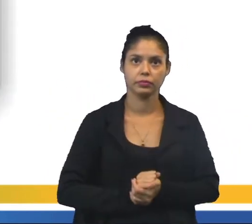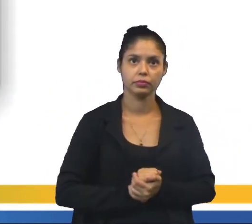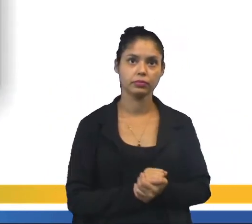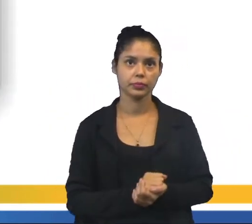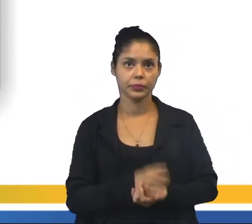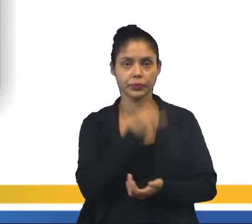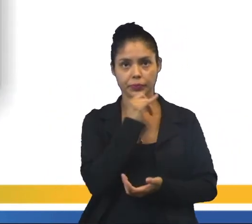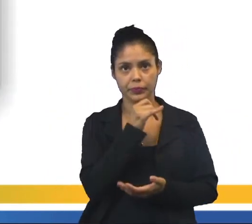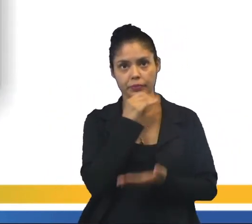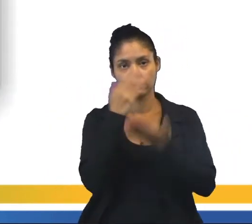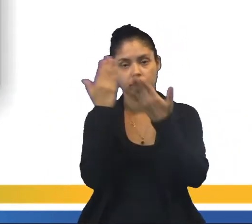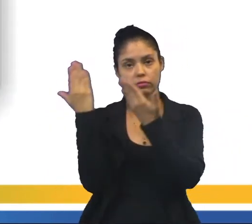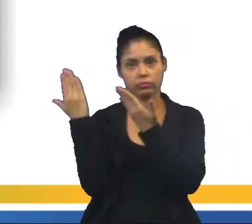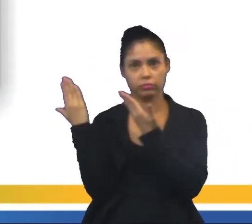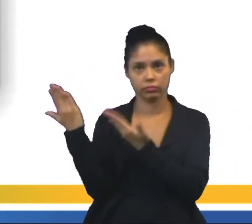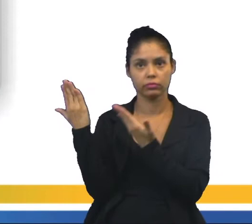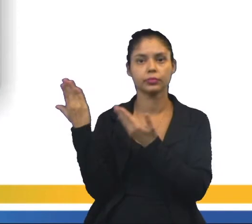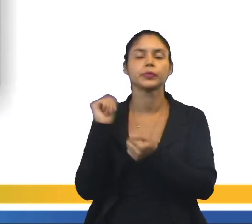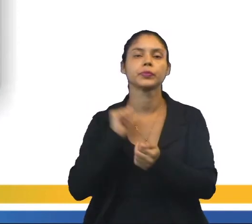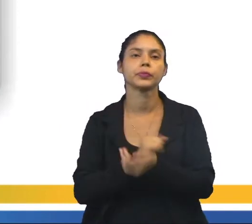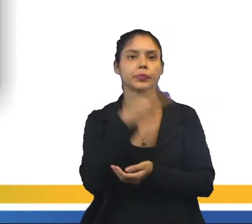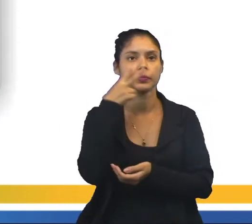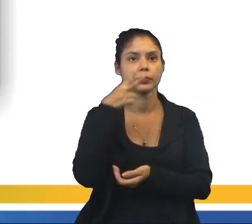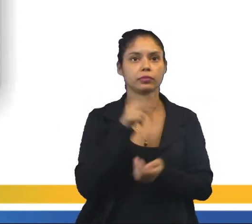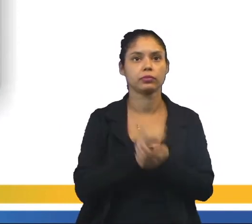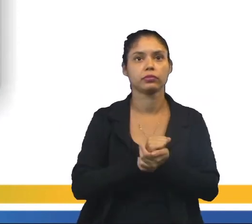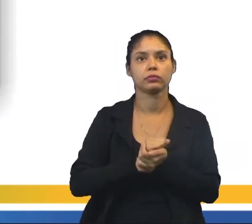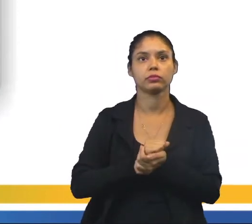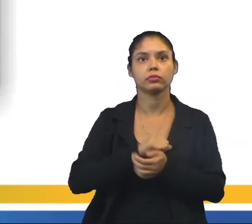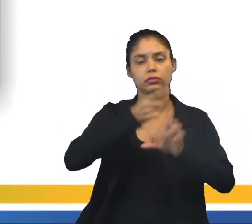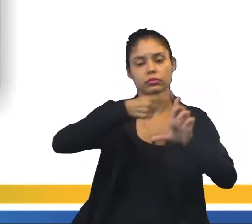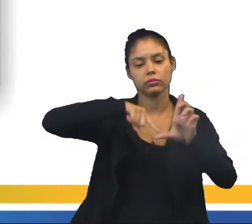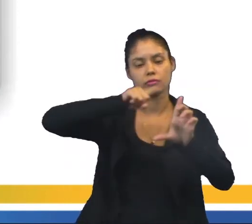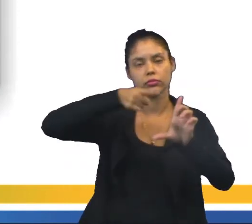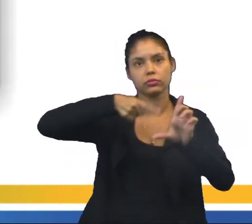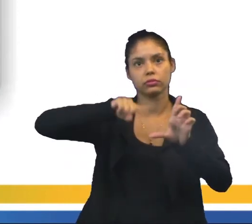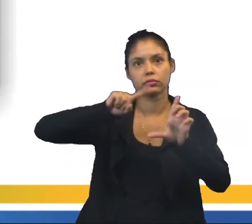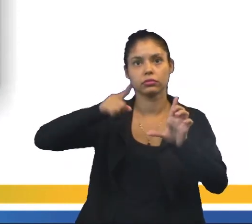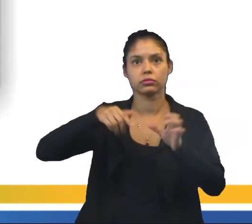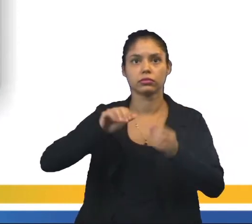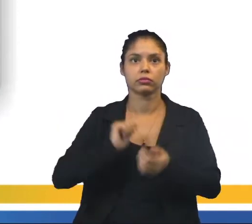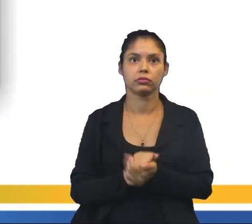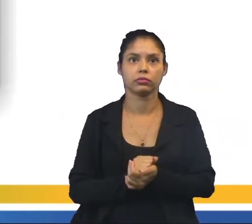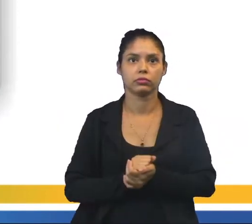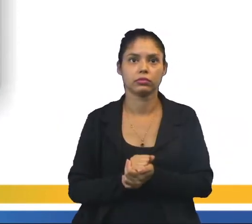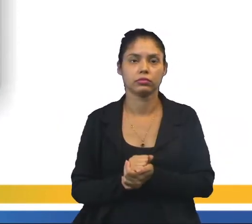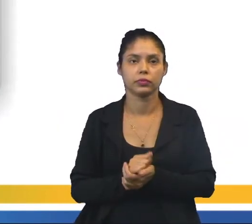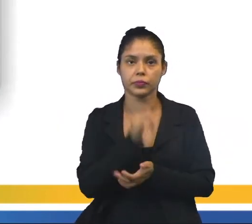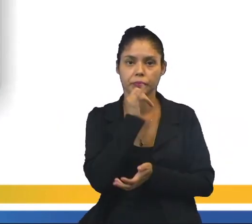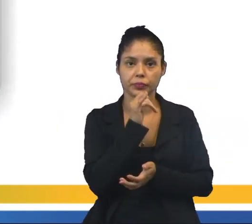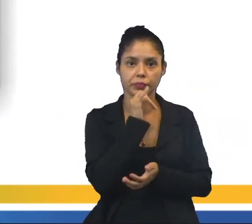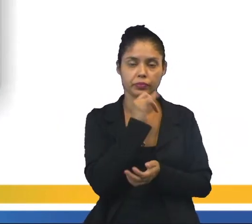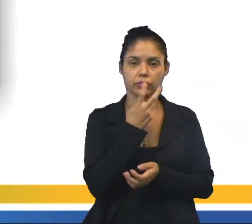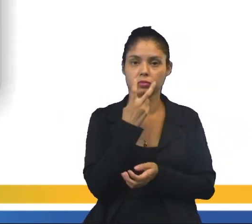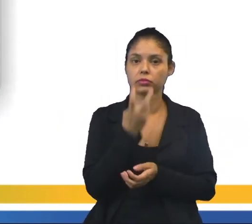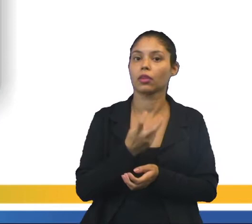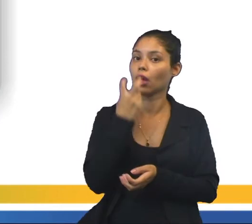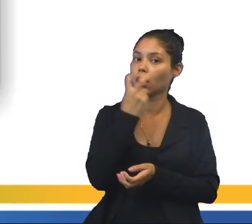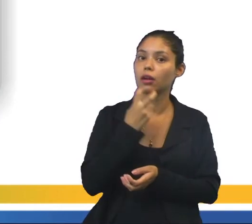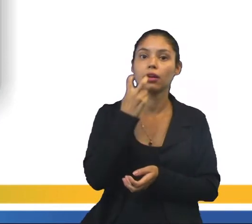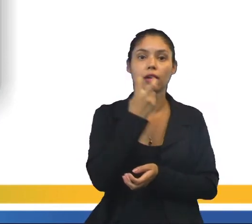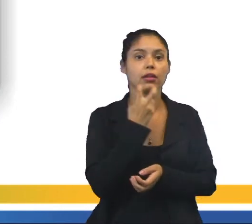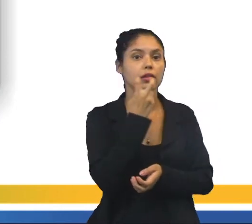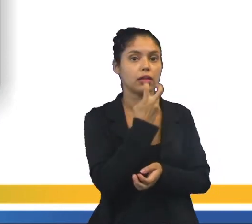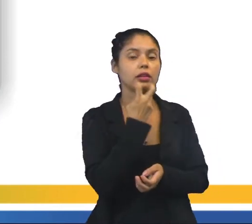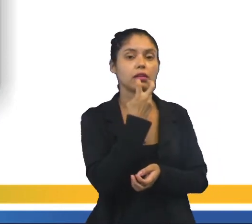Eu coloquei os parâmetros aí para você ver, aí, a altura, né? A altura, vou dar um exemplo aqui na voz, ó.